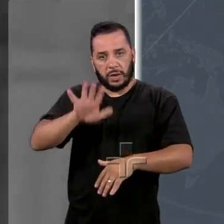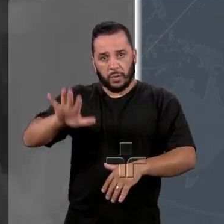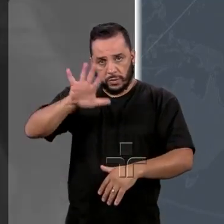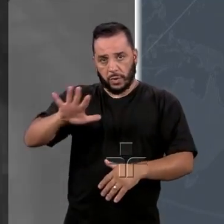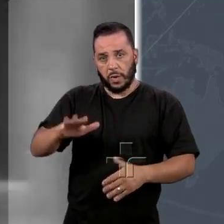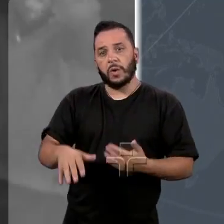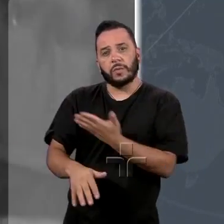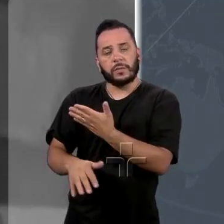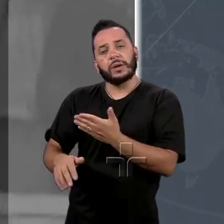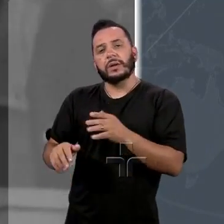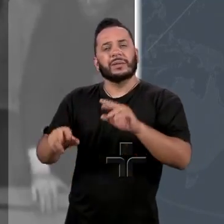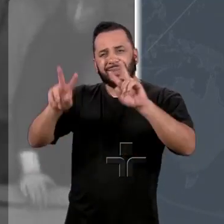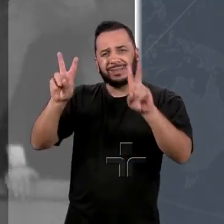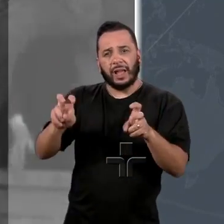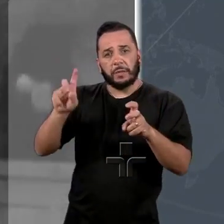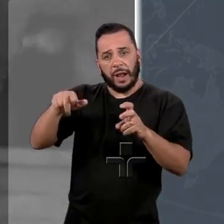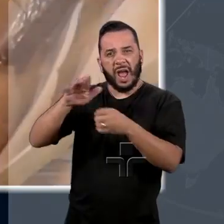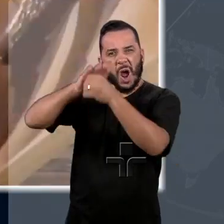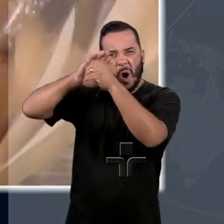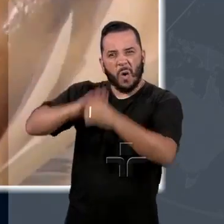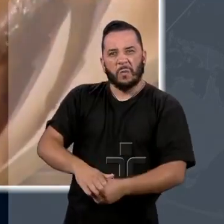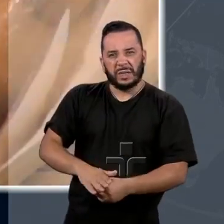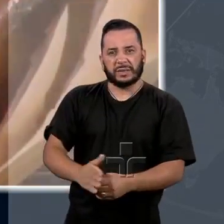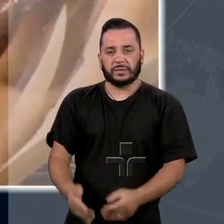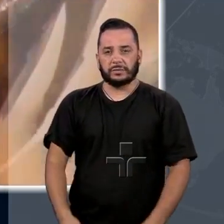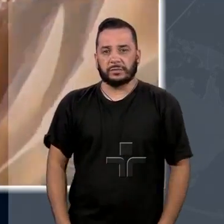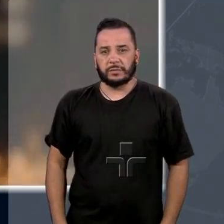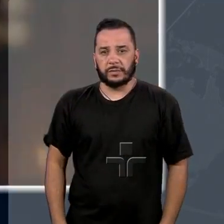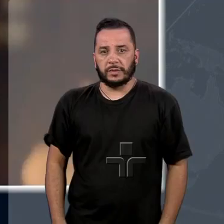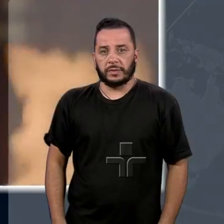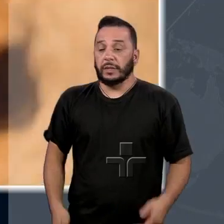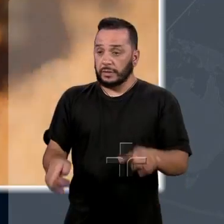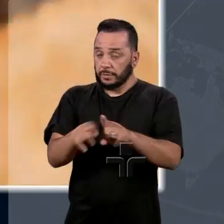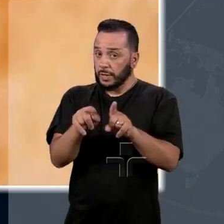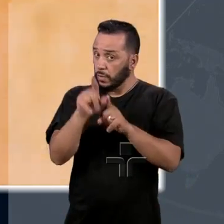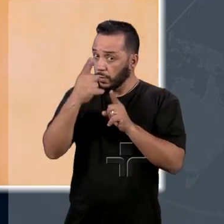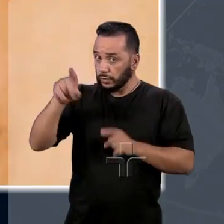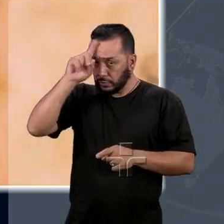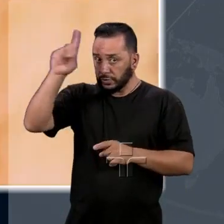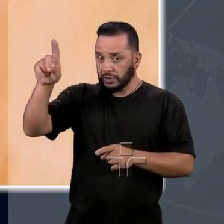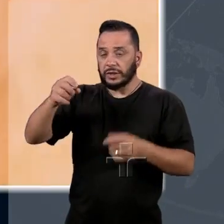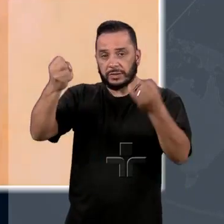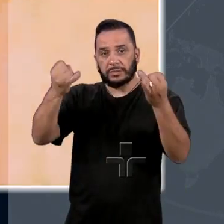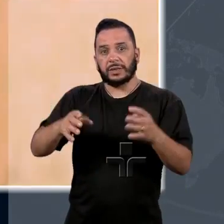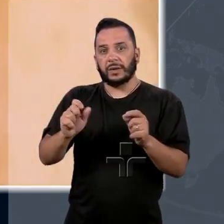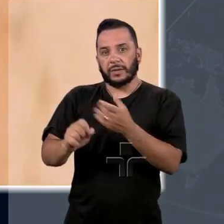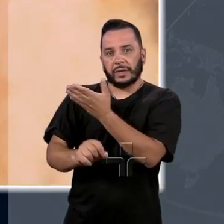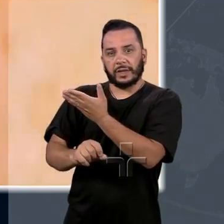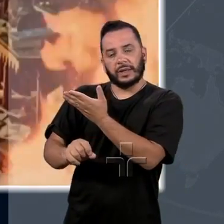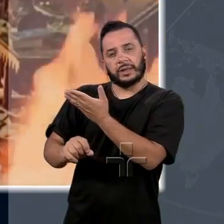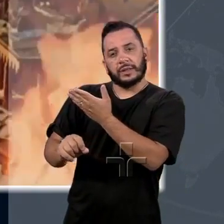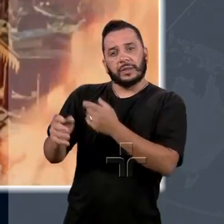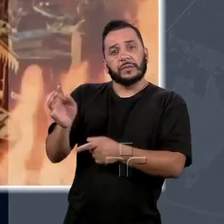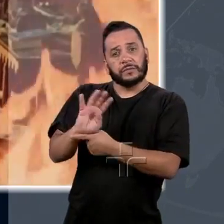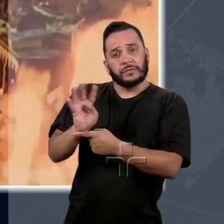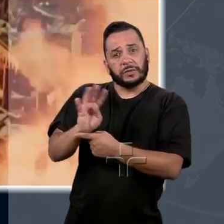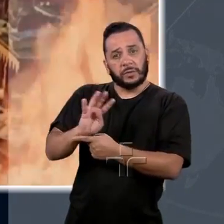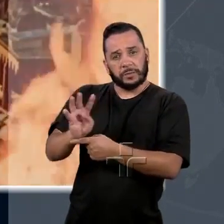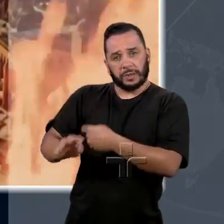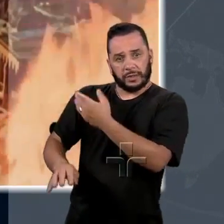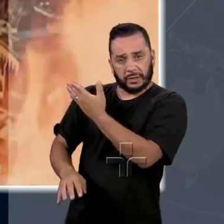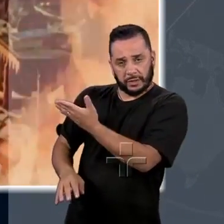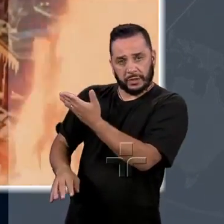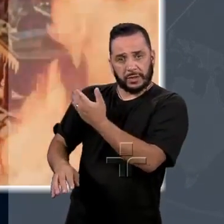sob Opressão. No último dia, o debate será sobre longas como Fahrenheit 451,